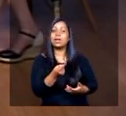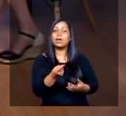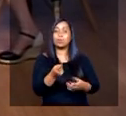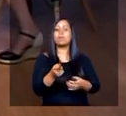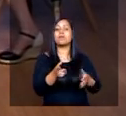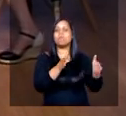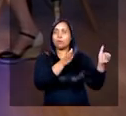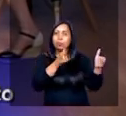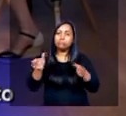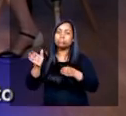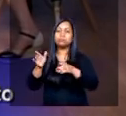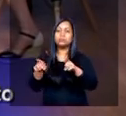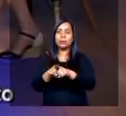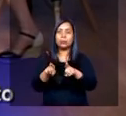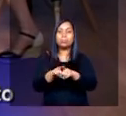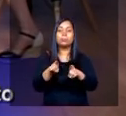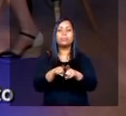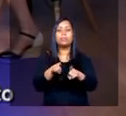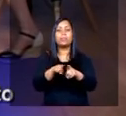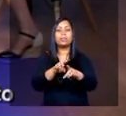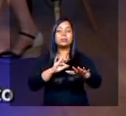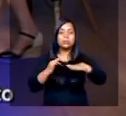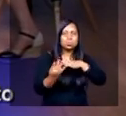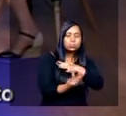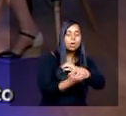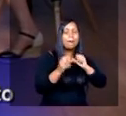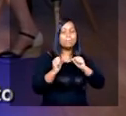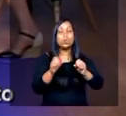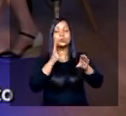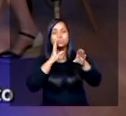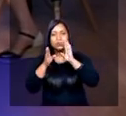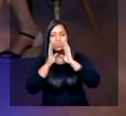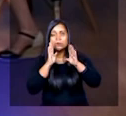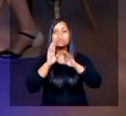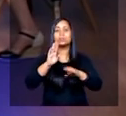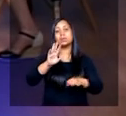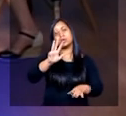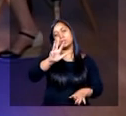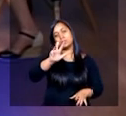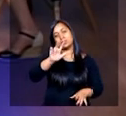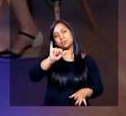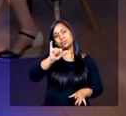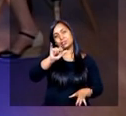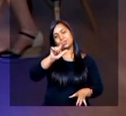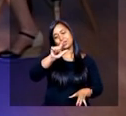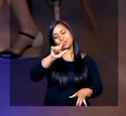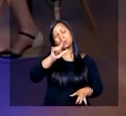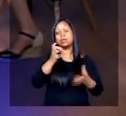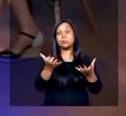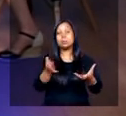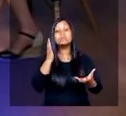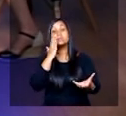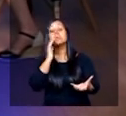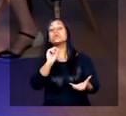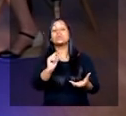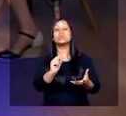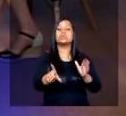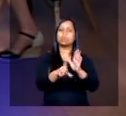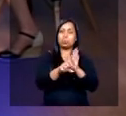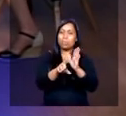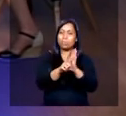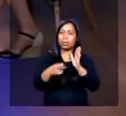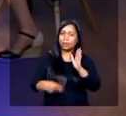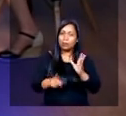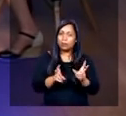nossa programação, mas também nas nossas redes sociais, você pode acessar o nosso Facebook, o nosso Instagram. E se você quiser saber mais sobre o Legislativo, você